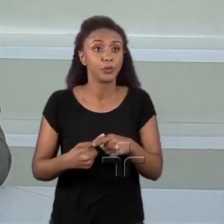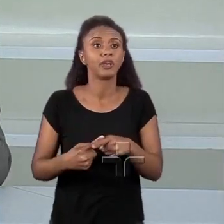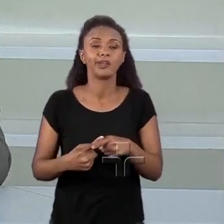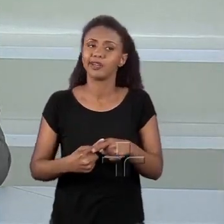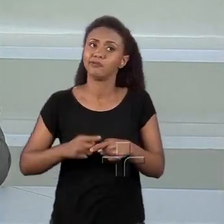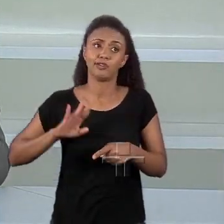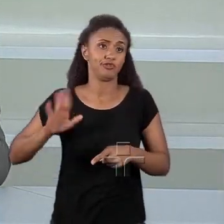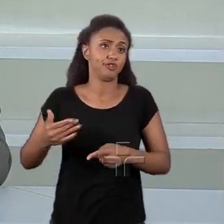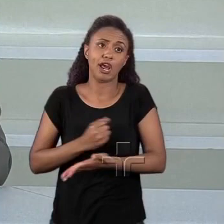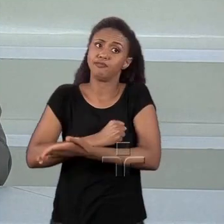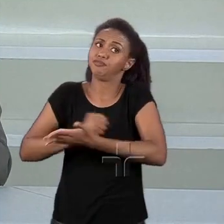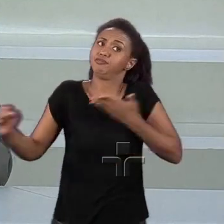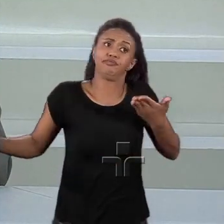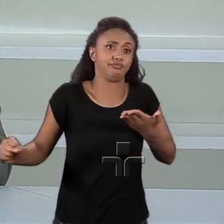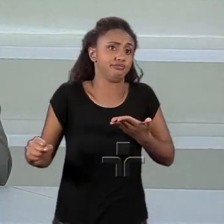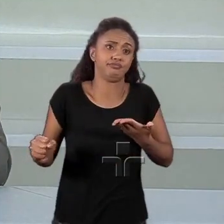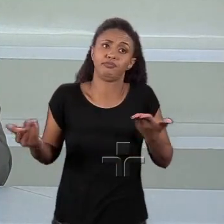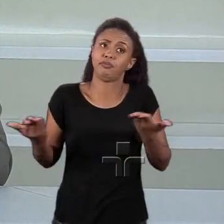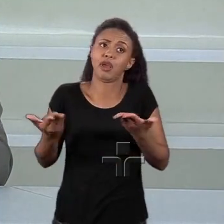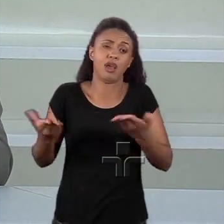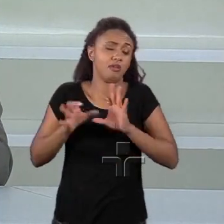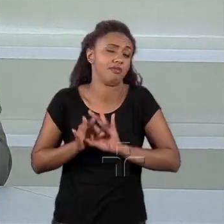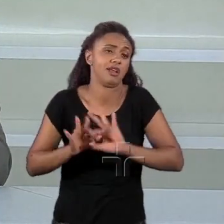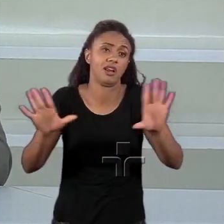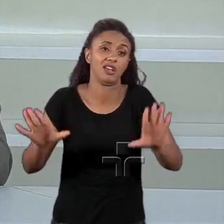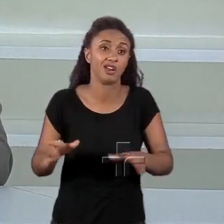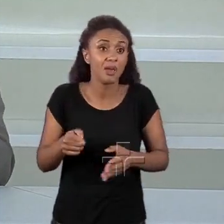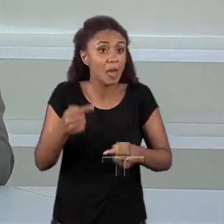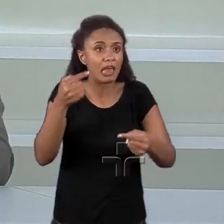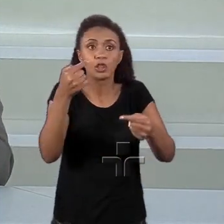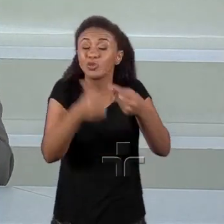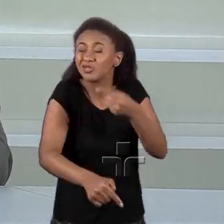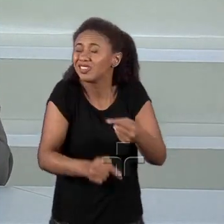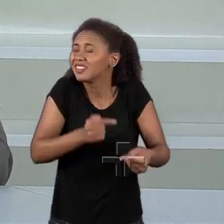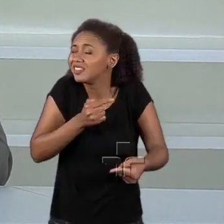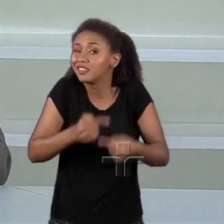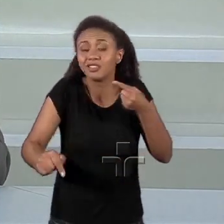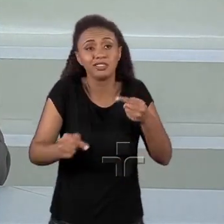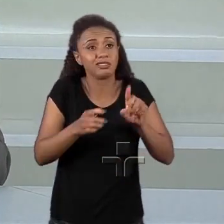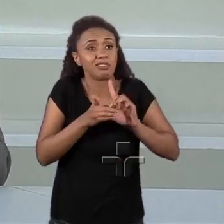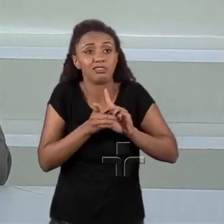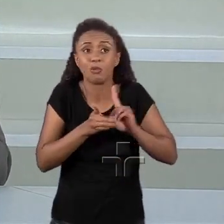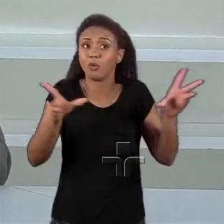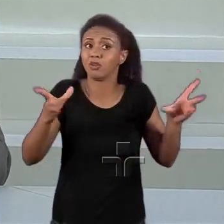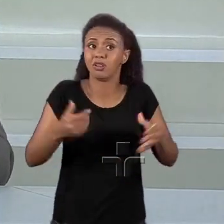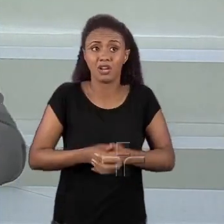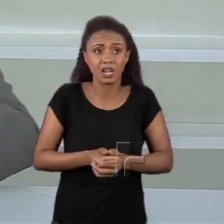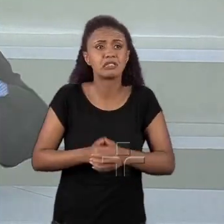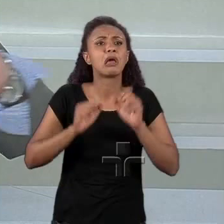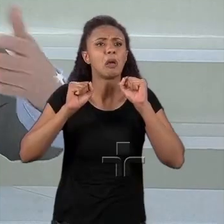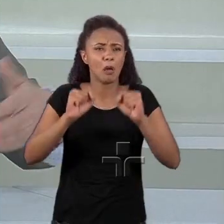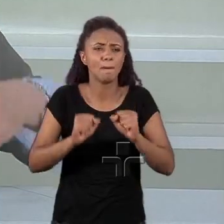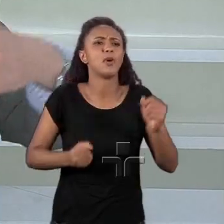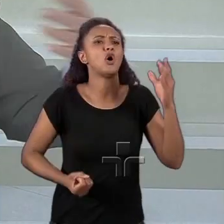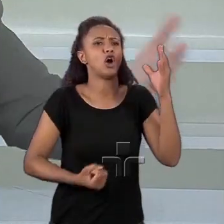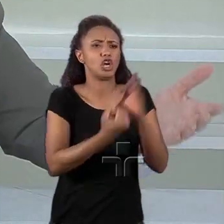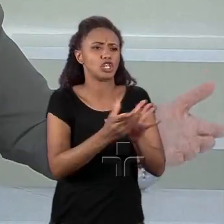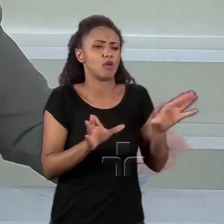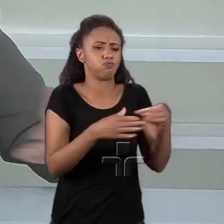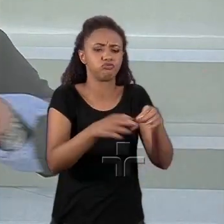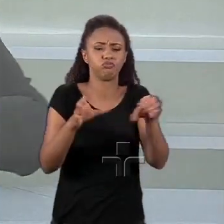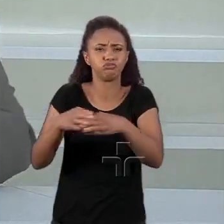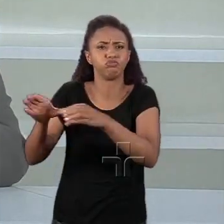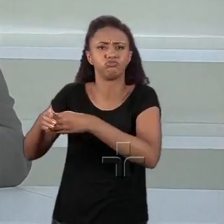estrago já foi feito. E isso não tem nada a ver com democracia. Podem se formar cooperativas, podem formar